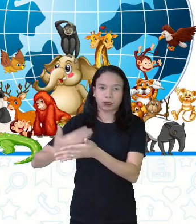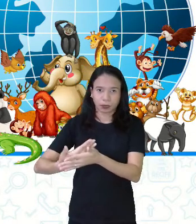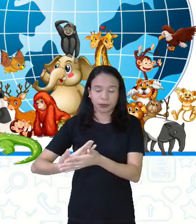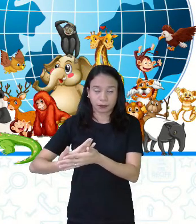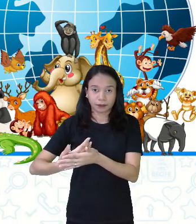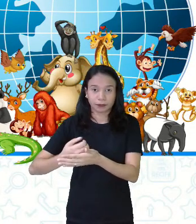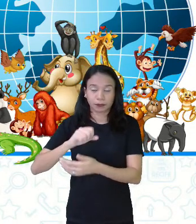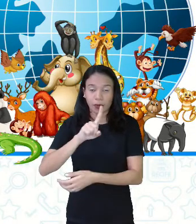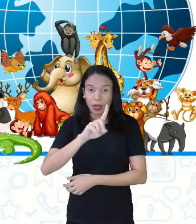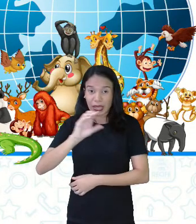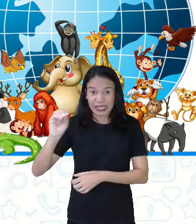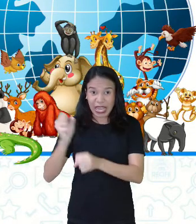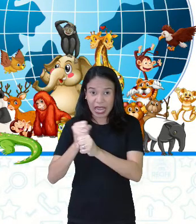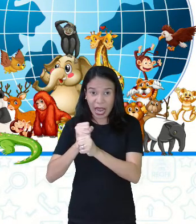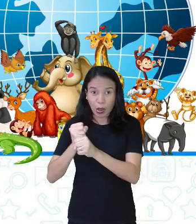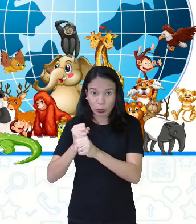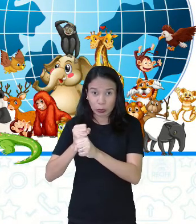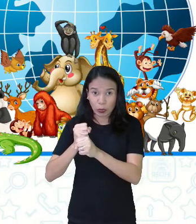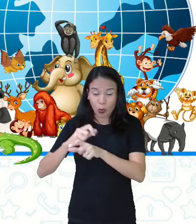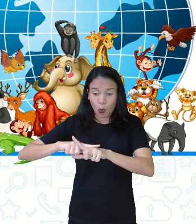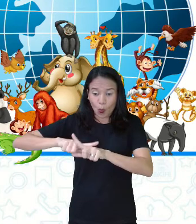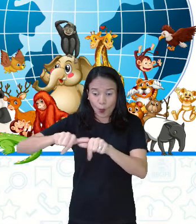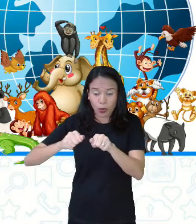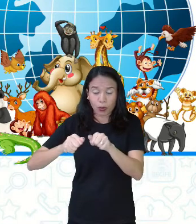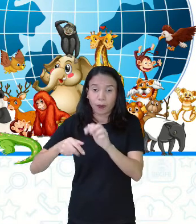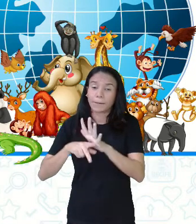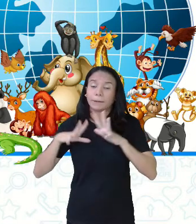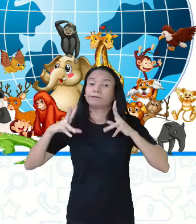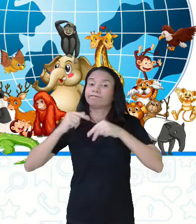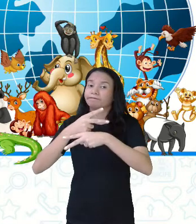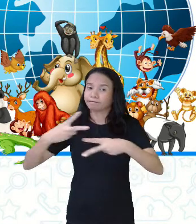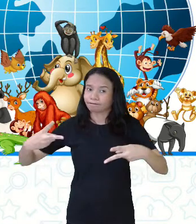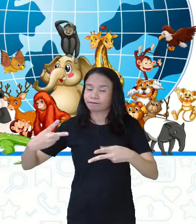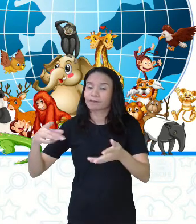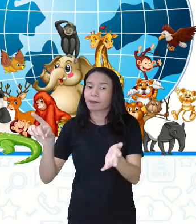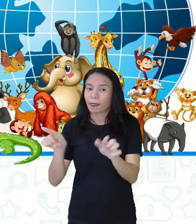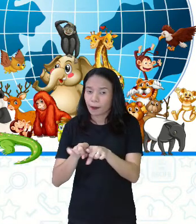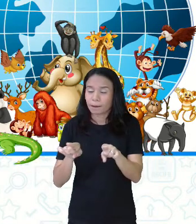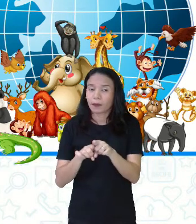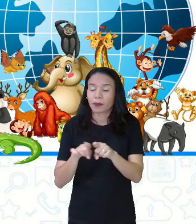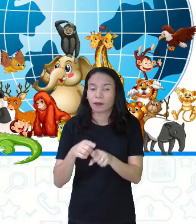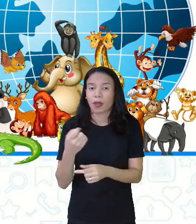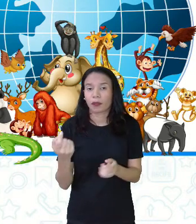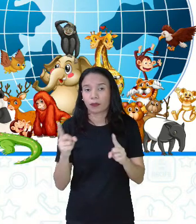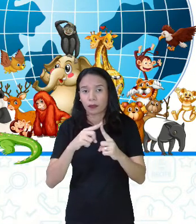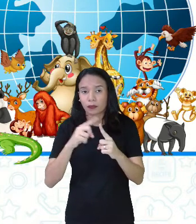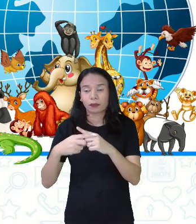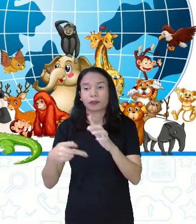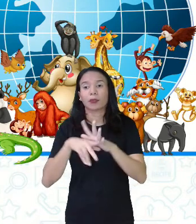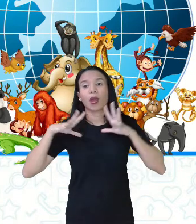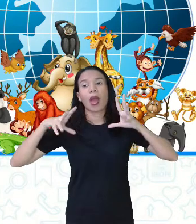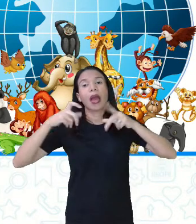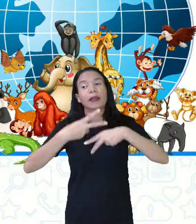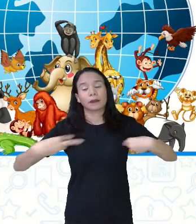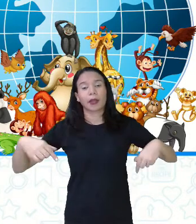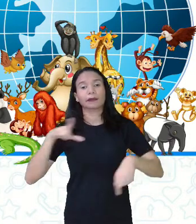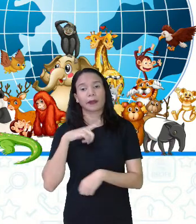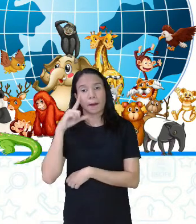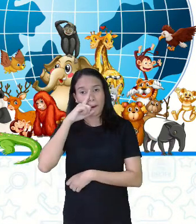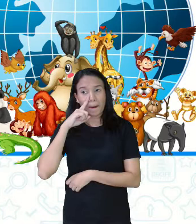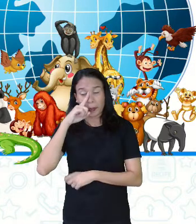nos últimos 100 anos, né, no último século. E um número crescente de espécies de animais correm o risco de